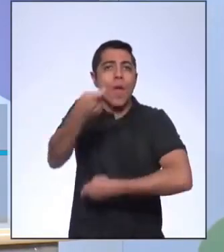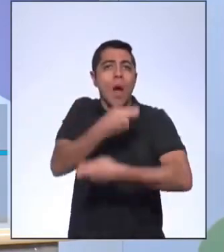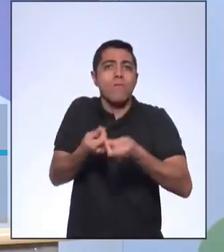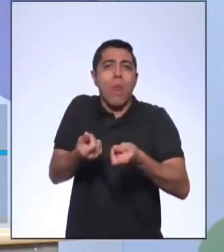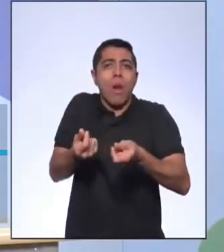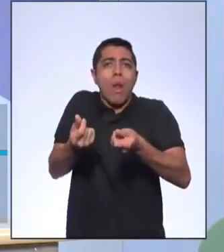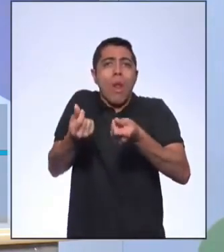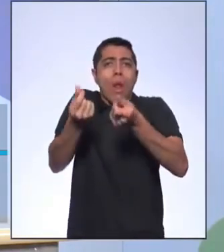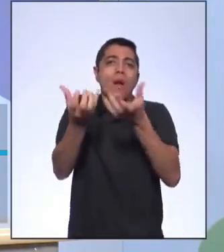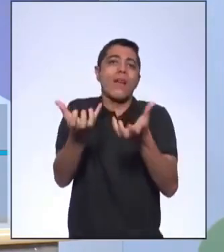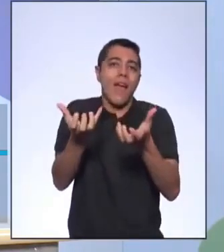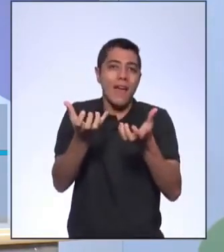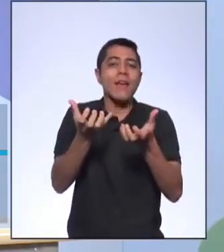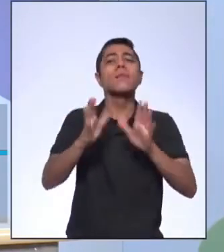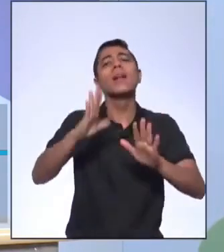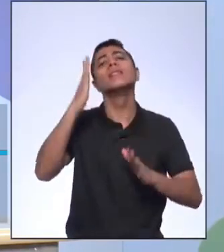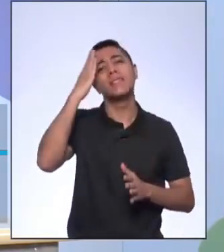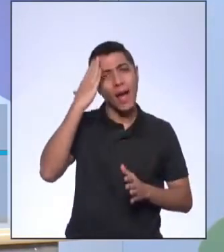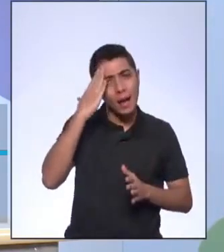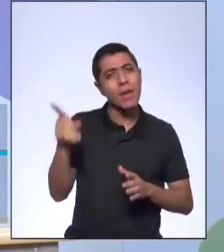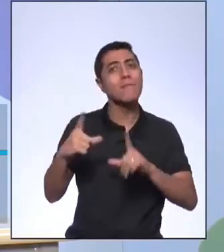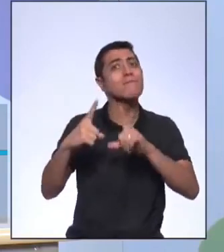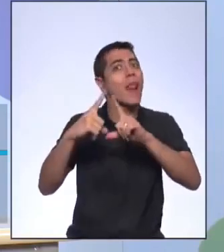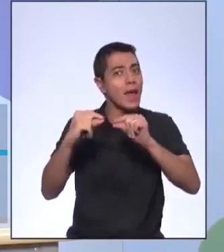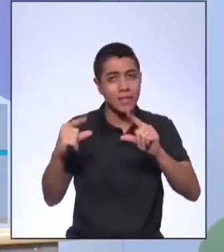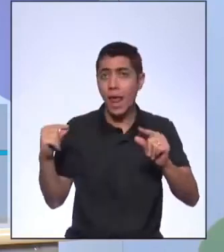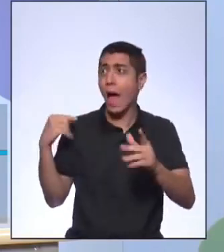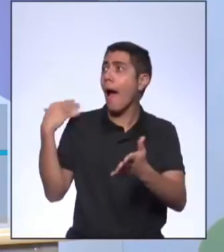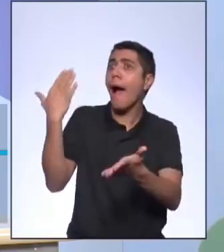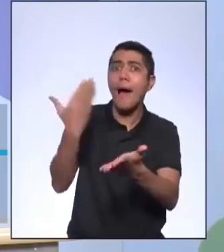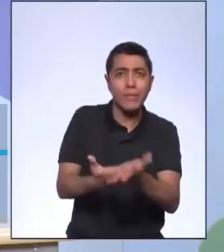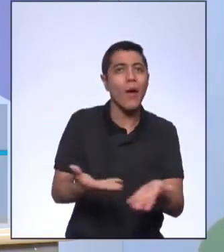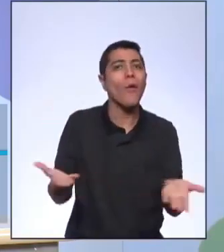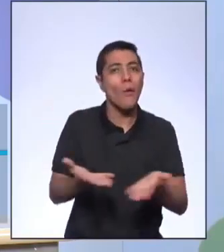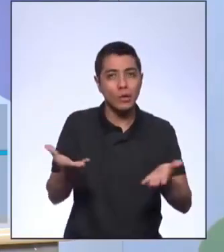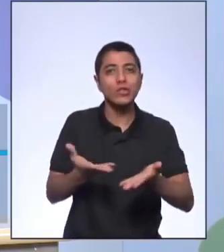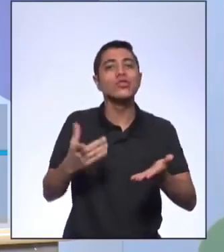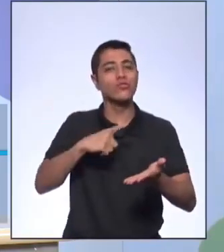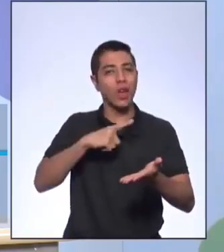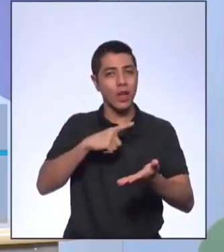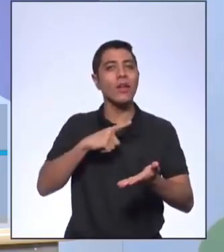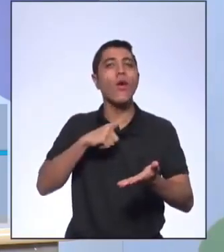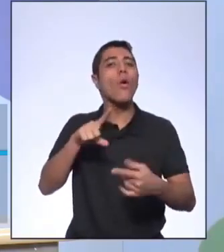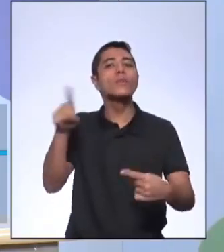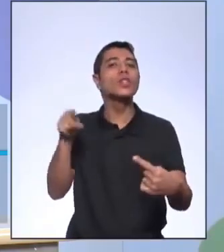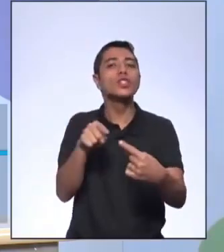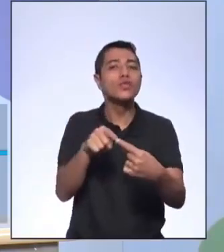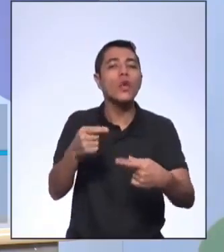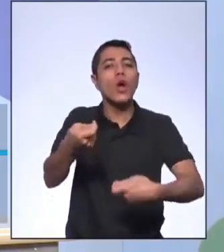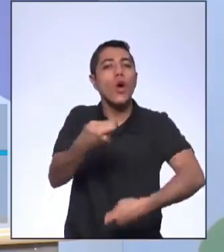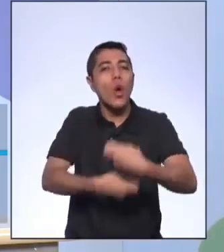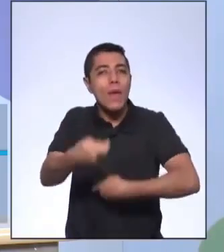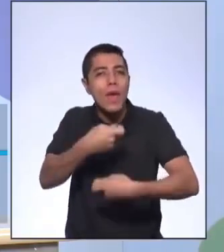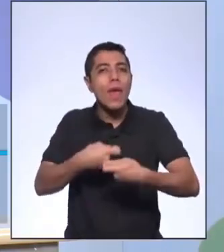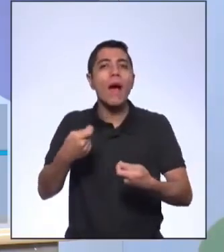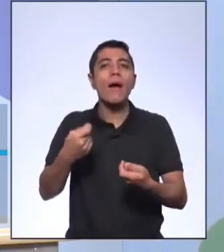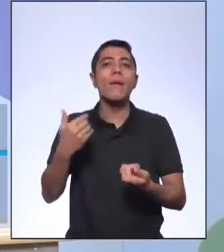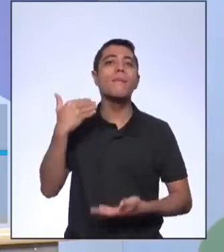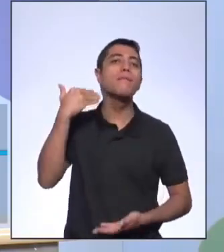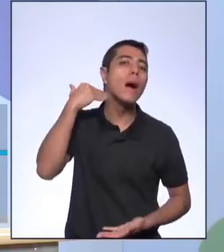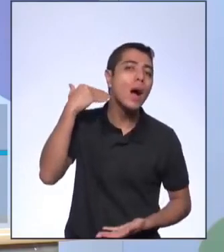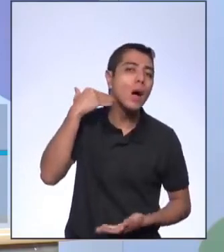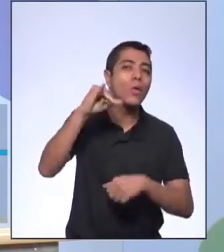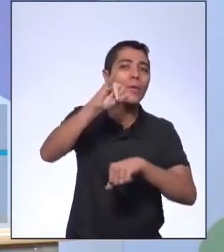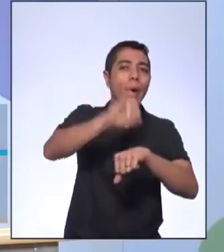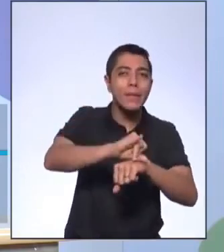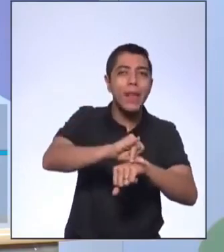que a Brasília carrega isso até hoje então desenvolvimento econômico nesse sentido como é aqui de sede de banco sede de